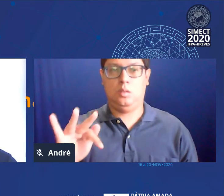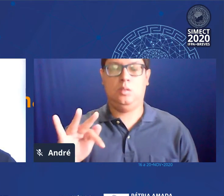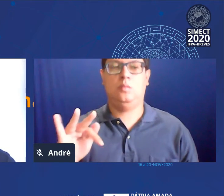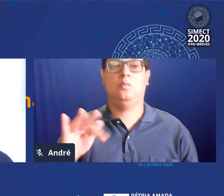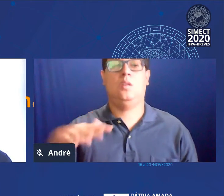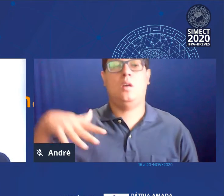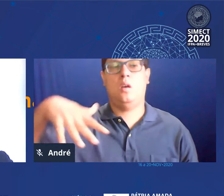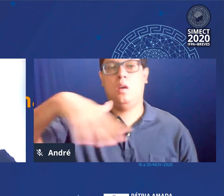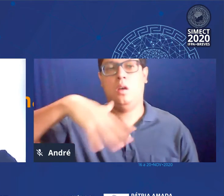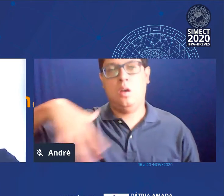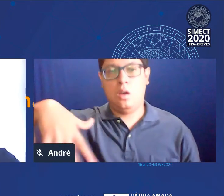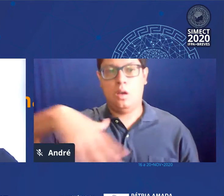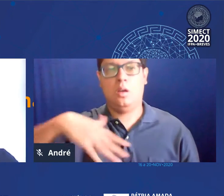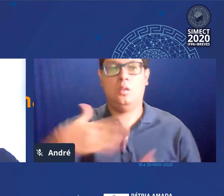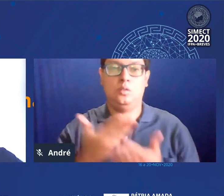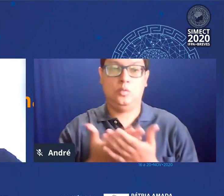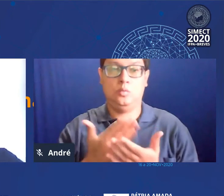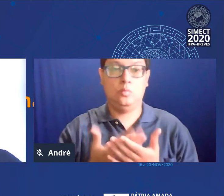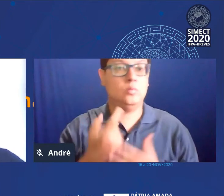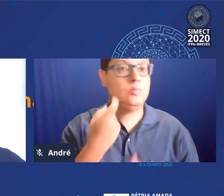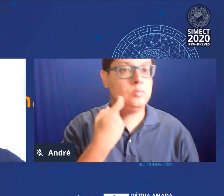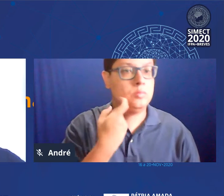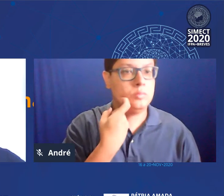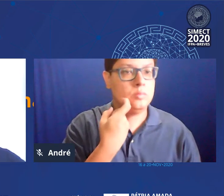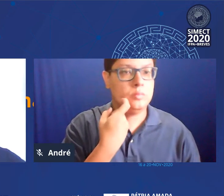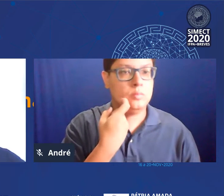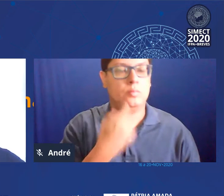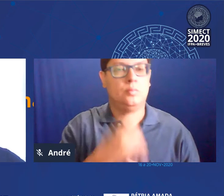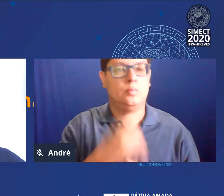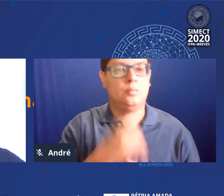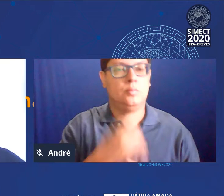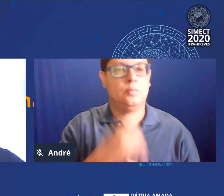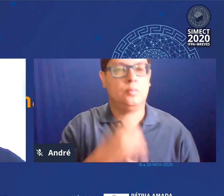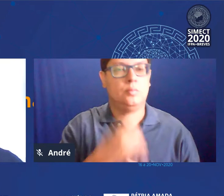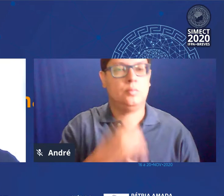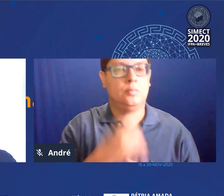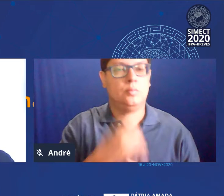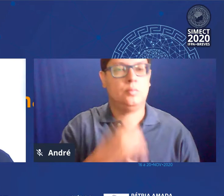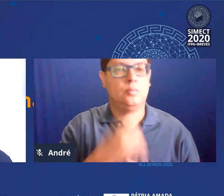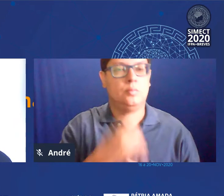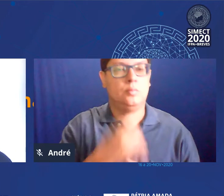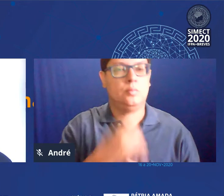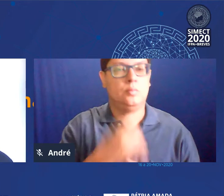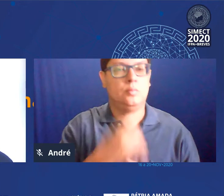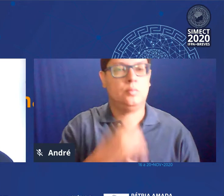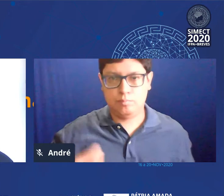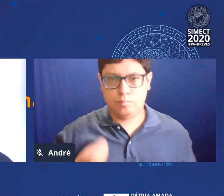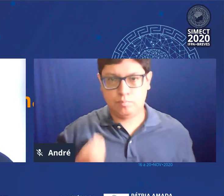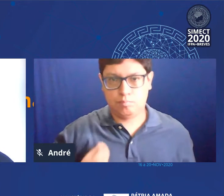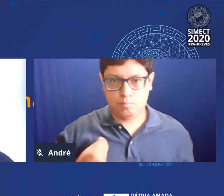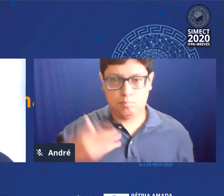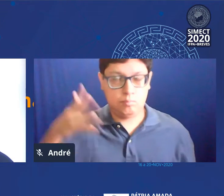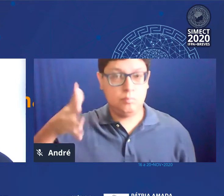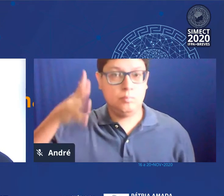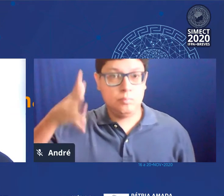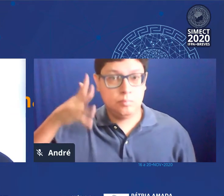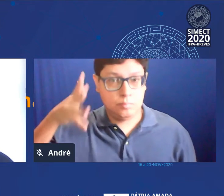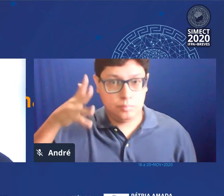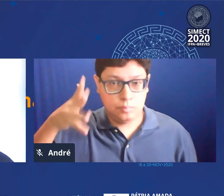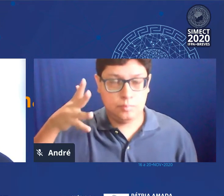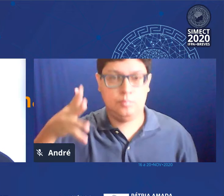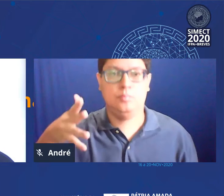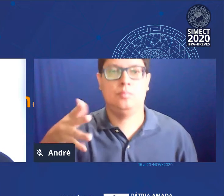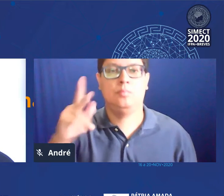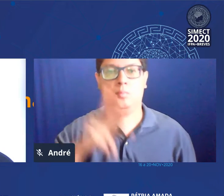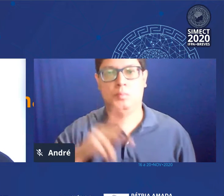Queremos agradecer aqui a presença da nossa palestrante, nossa convidada, a professora doutora Cristiana Ramalho